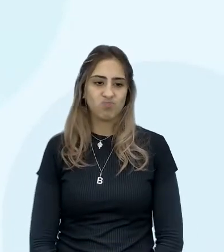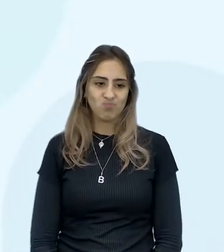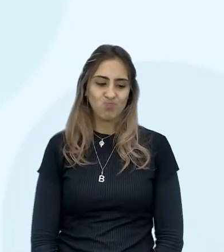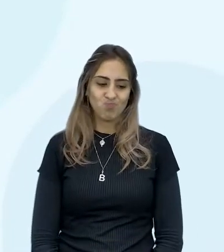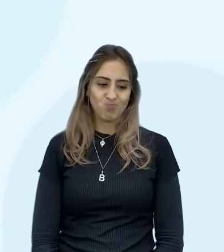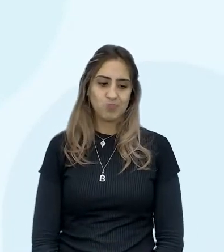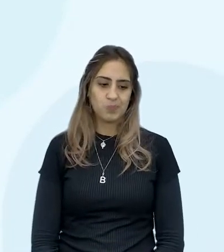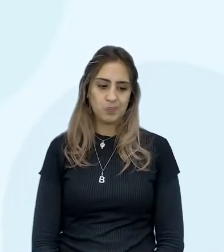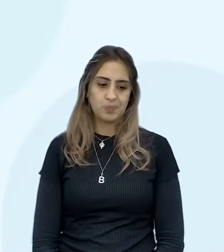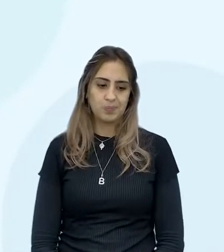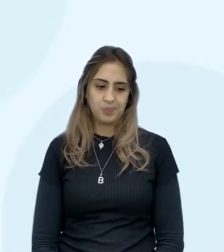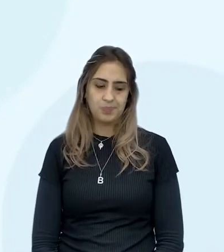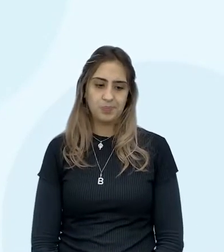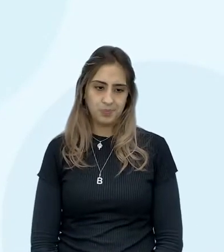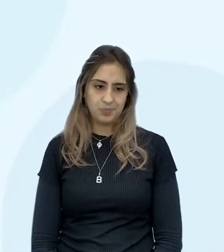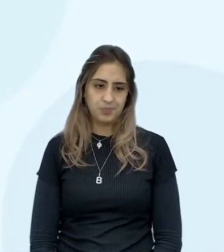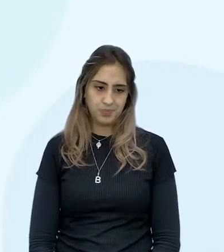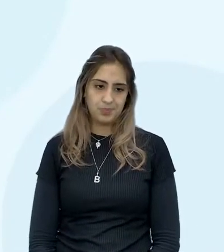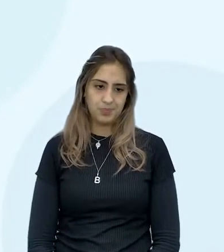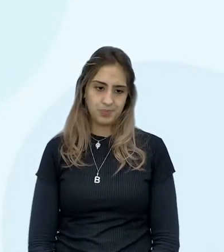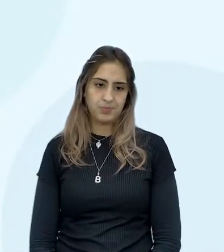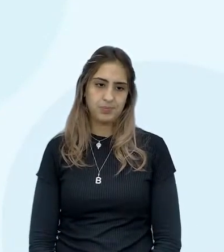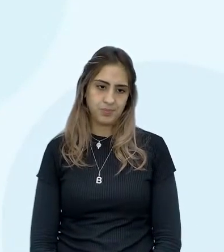vai tudo isso aqui, ó.